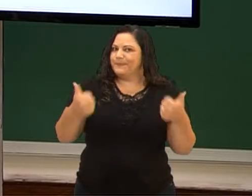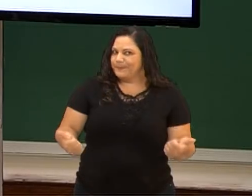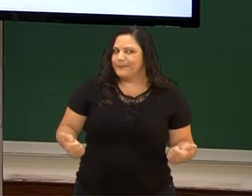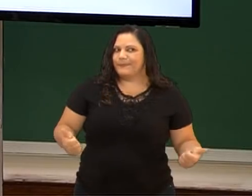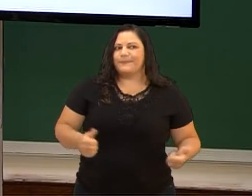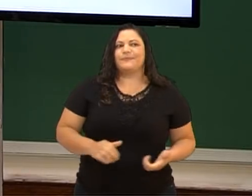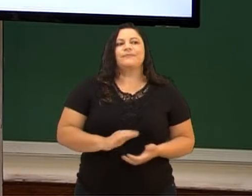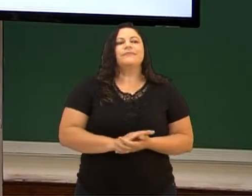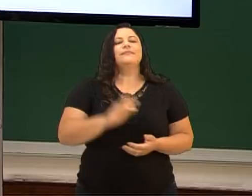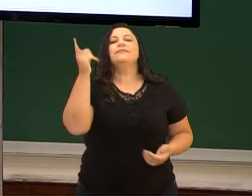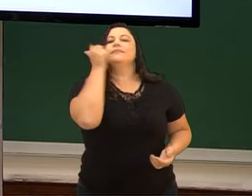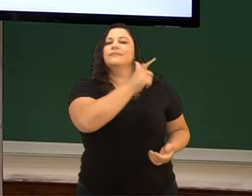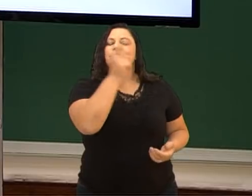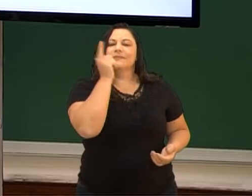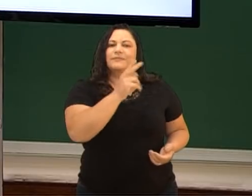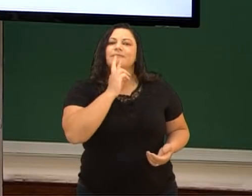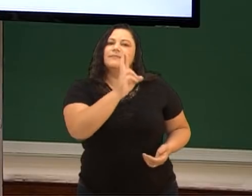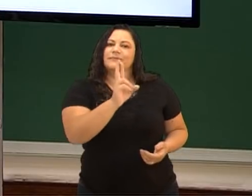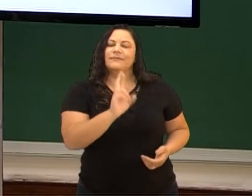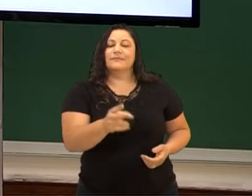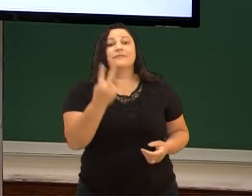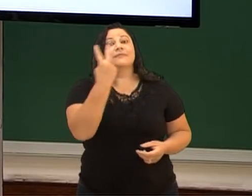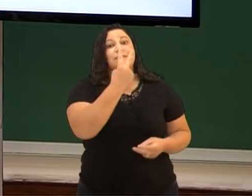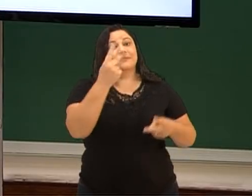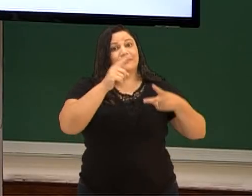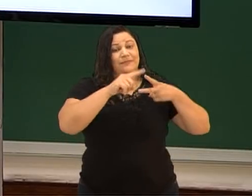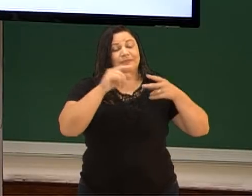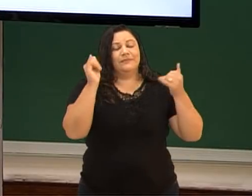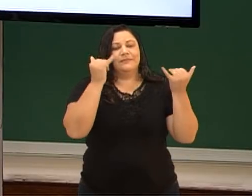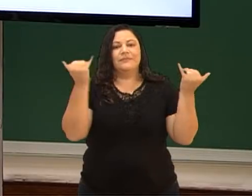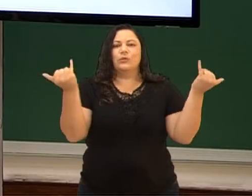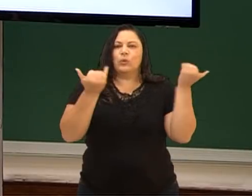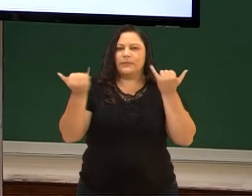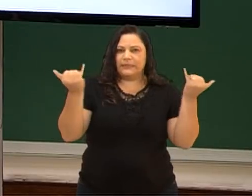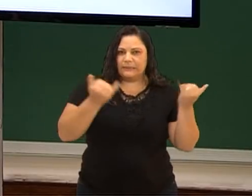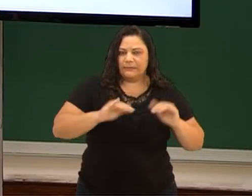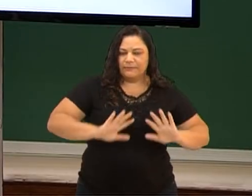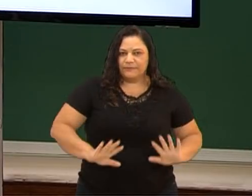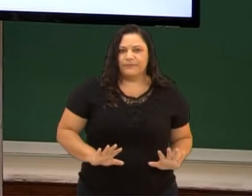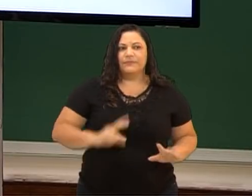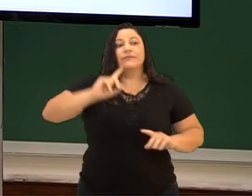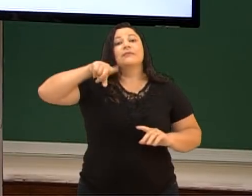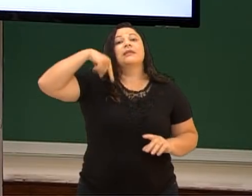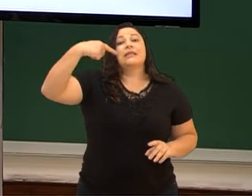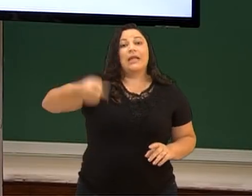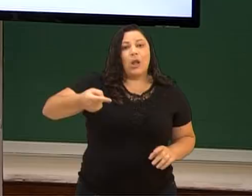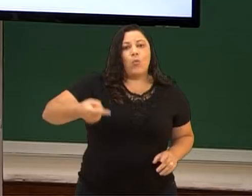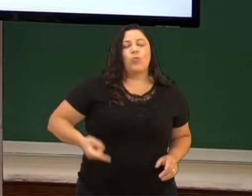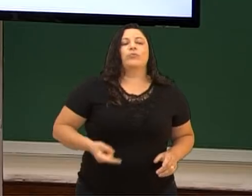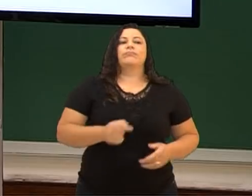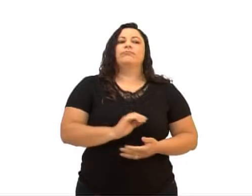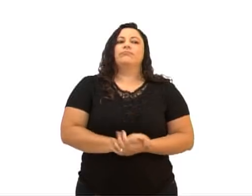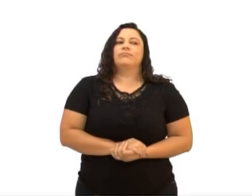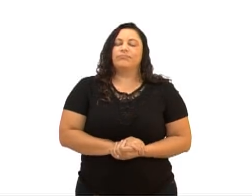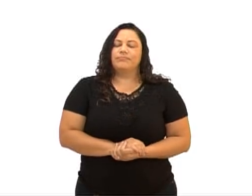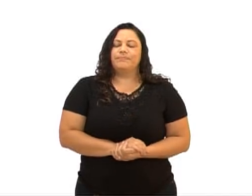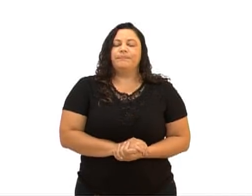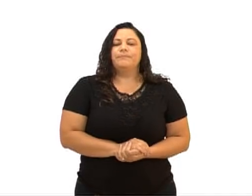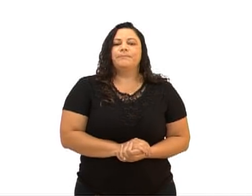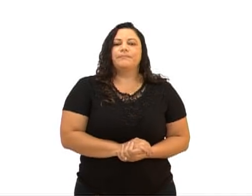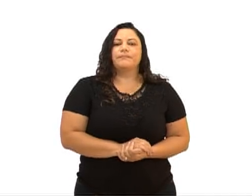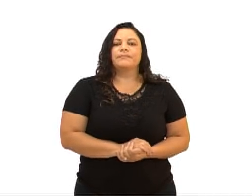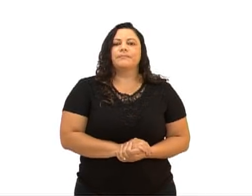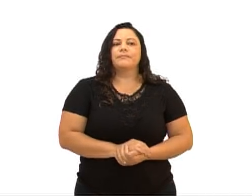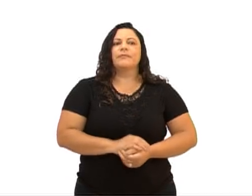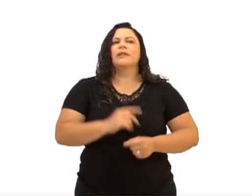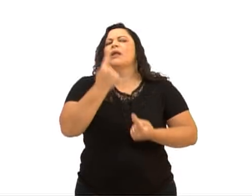Já conseguimos resolver duas informações. Agora vamos para a nossa próxima informação desse praticando número 1, que pergunta assim: